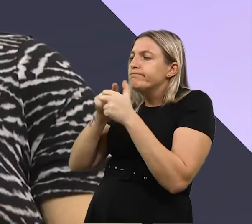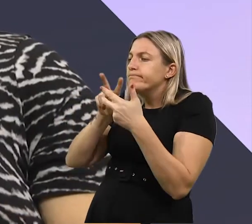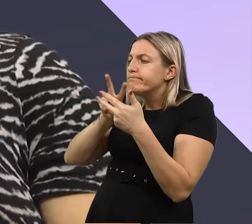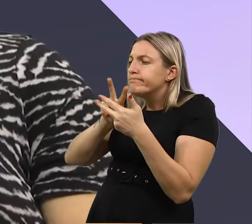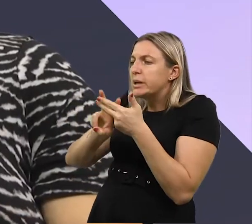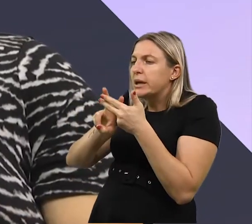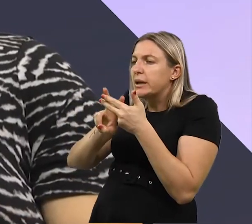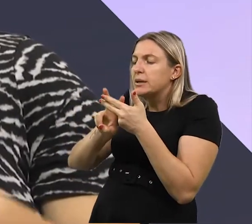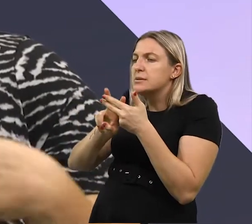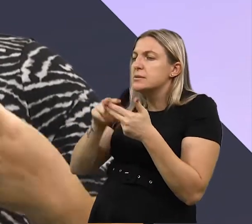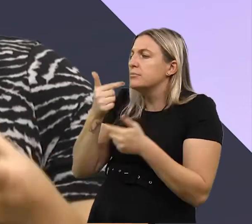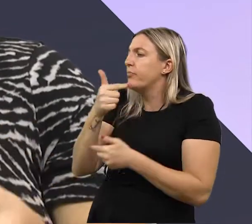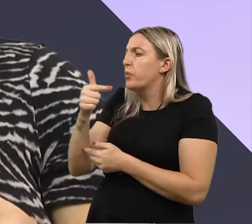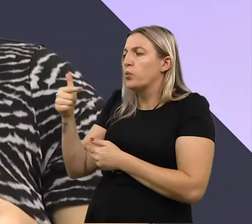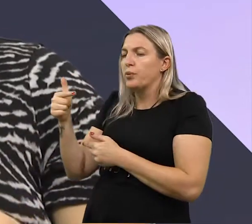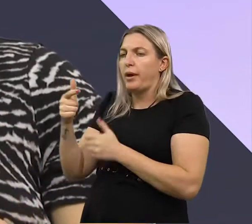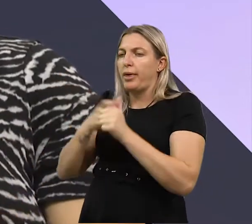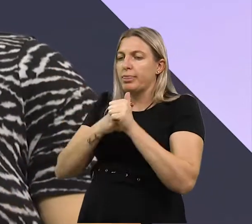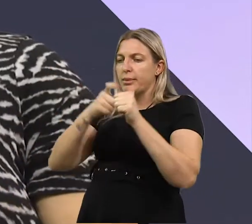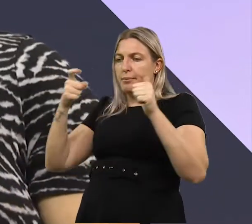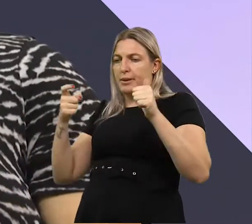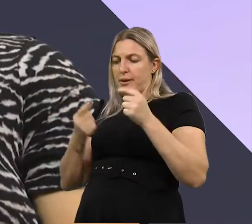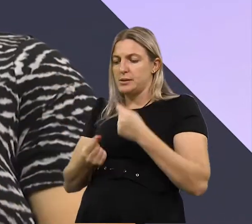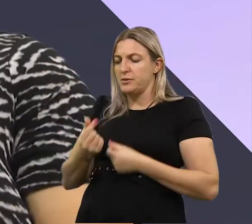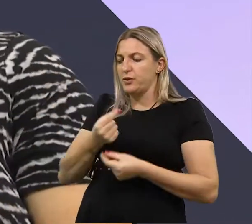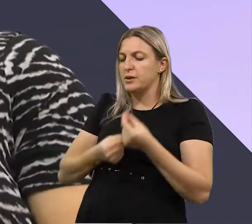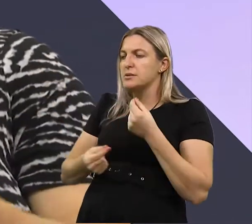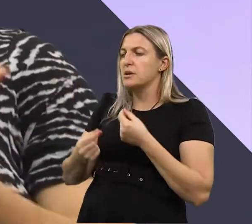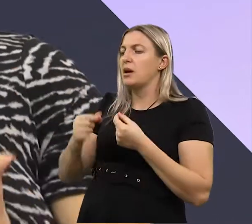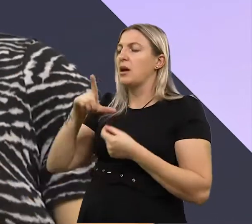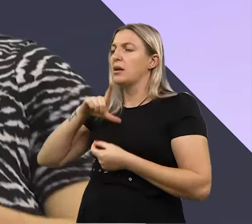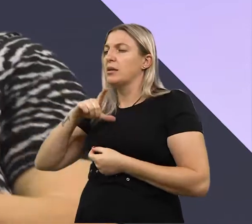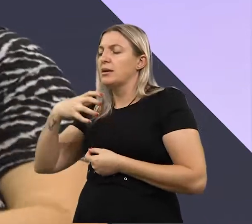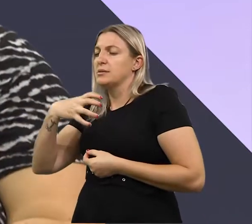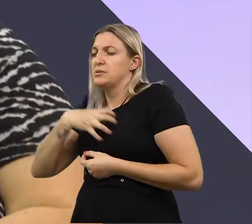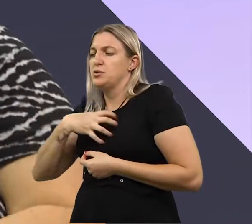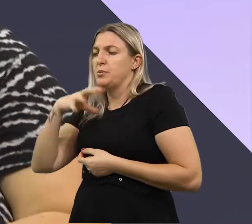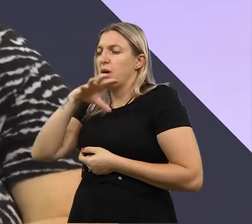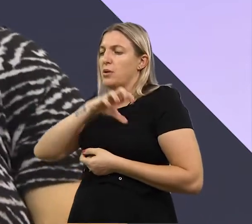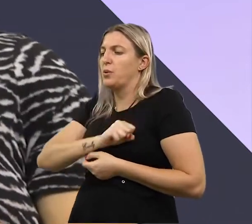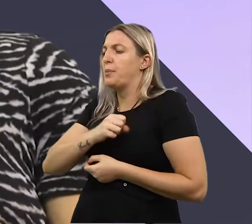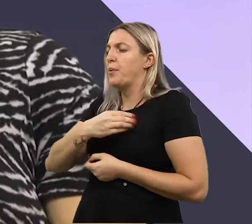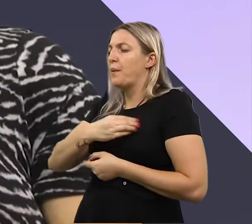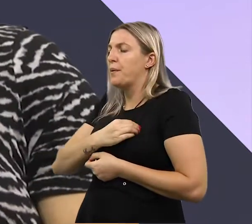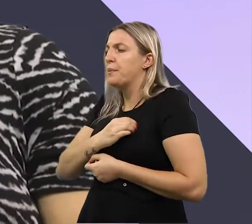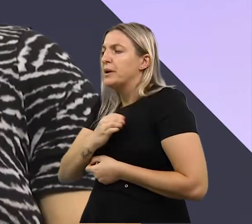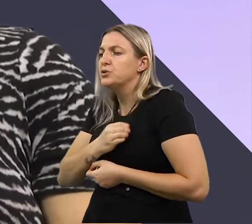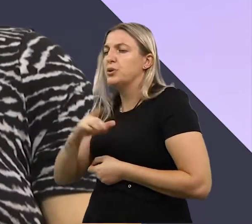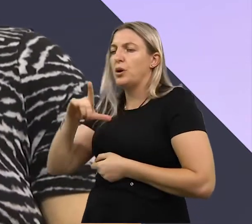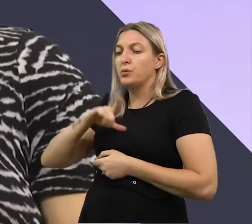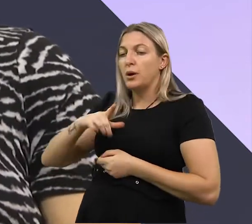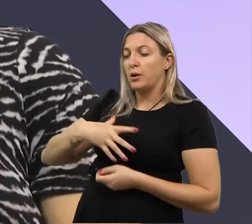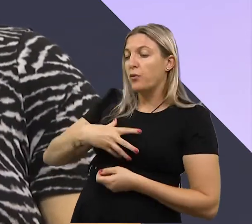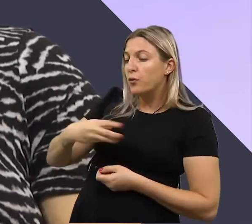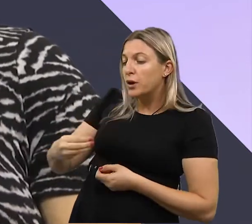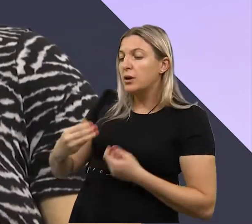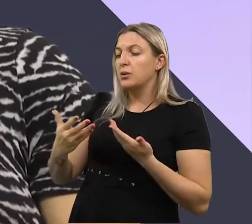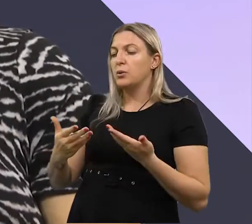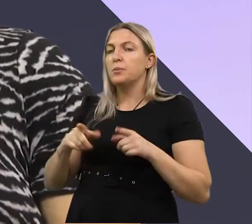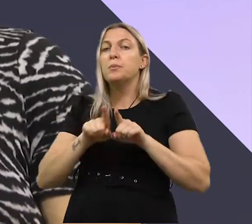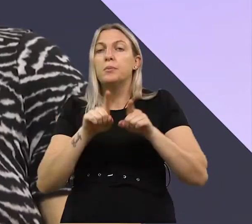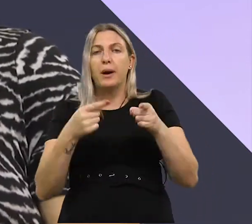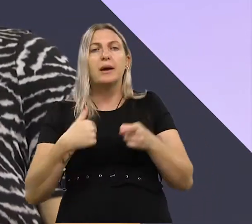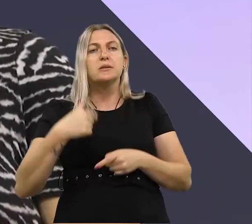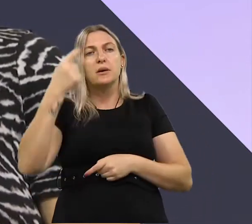tem uma independência financeira, tem filhos, é sentimental e tem o amor, tem a paixão, enfim. Mas eu